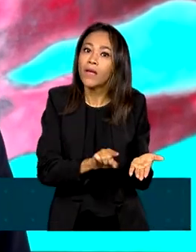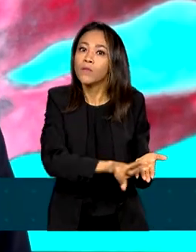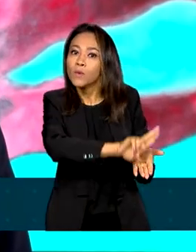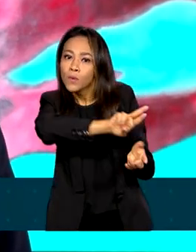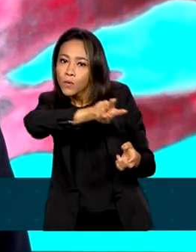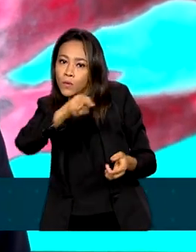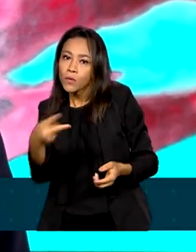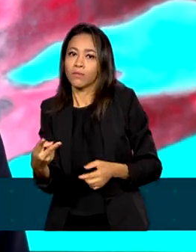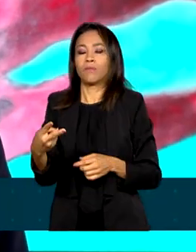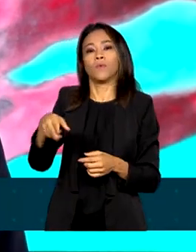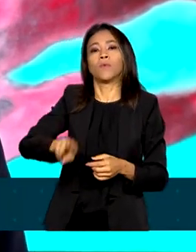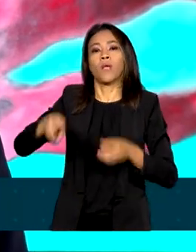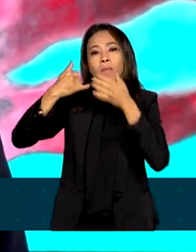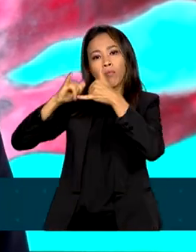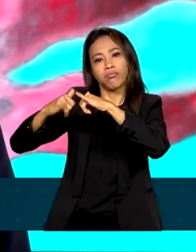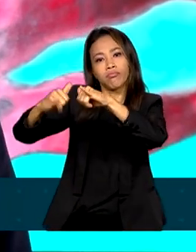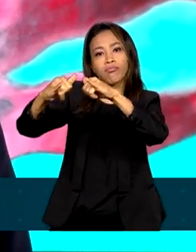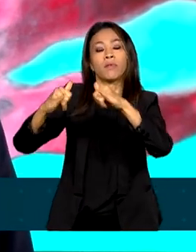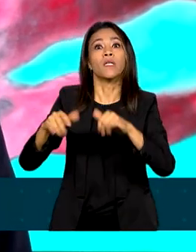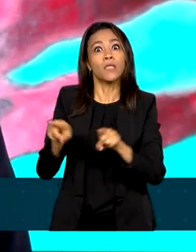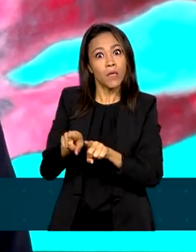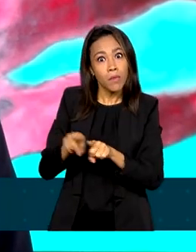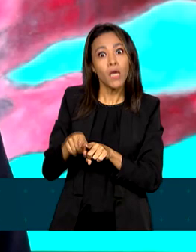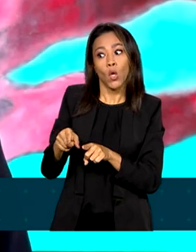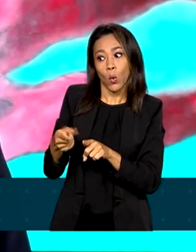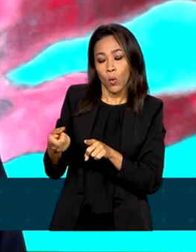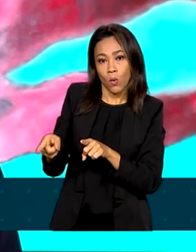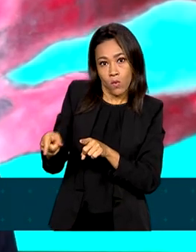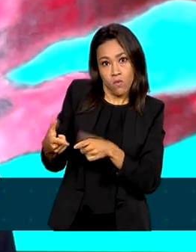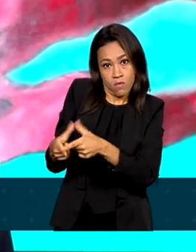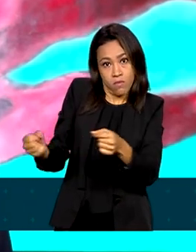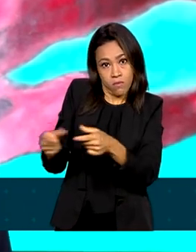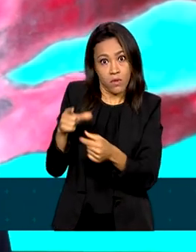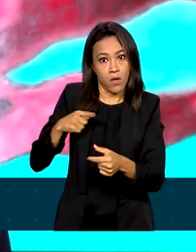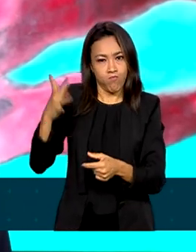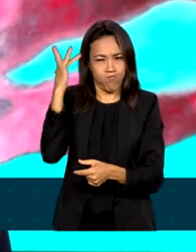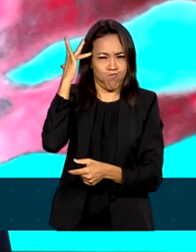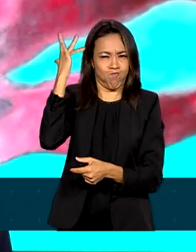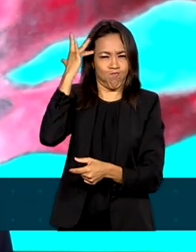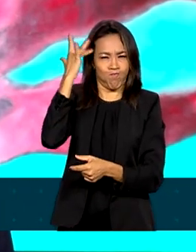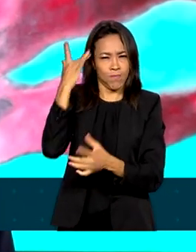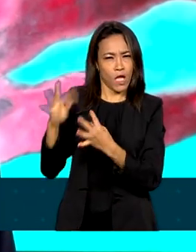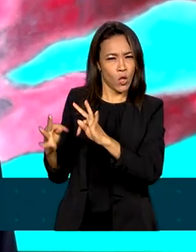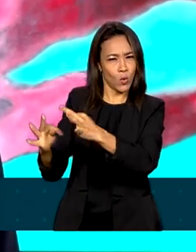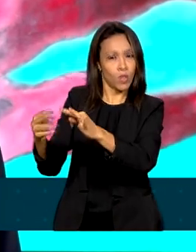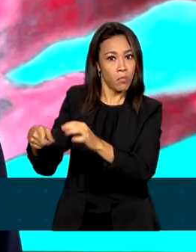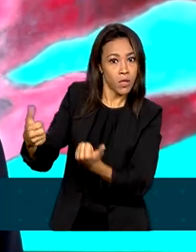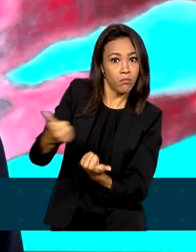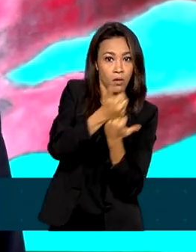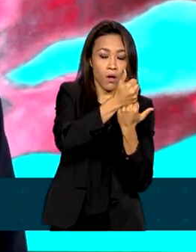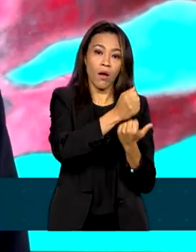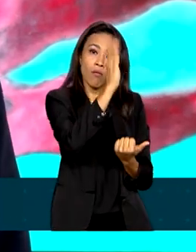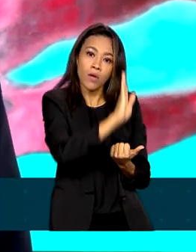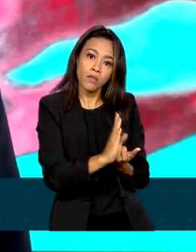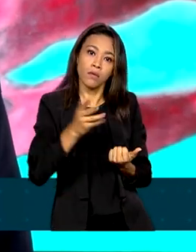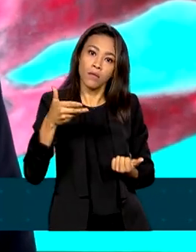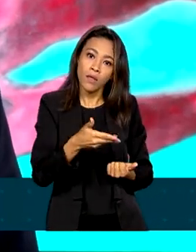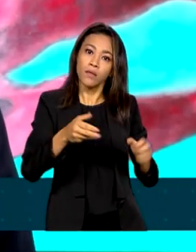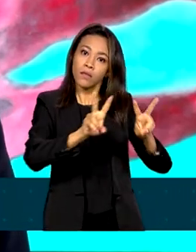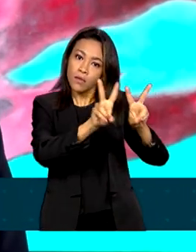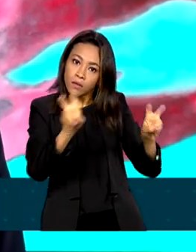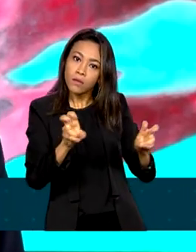energético, que o Japão tem tecnologia de ponta, que pode se unir ao Brasil para essa produção e